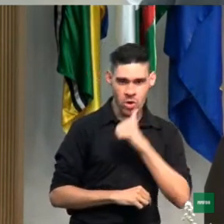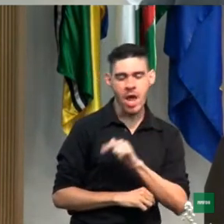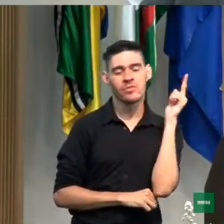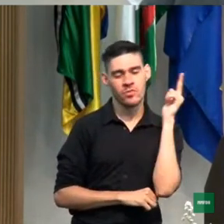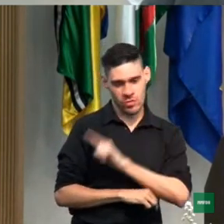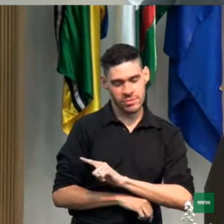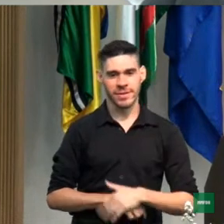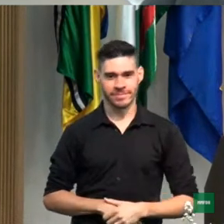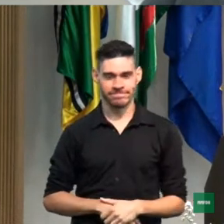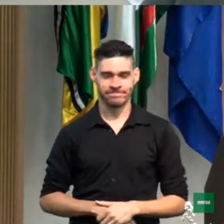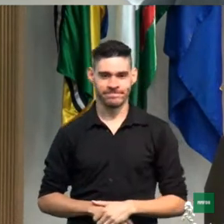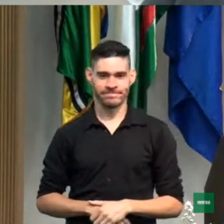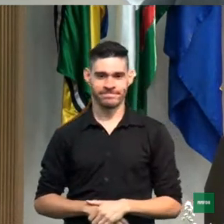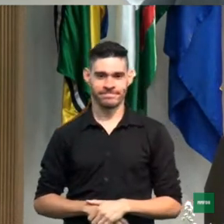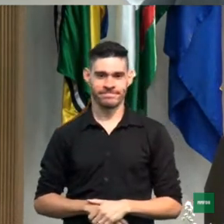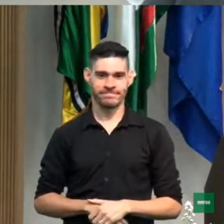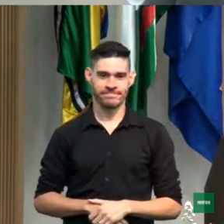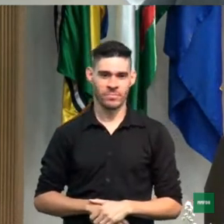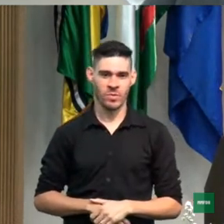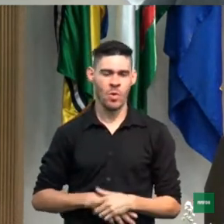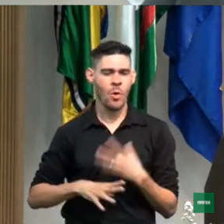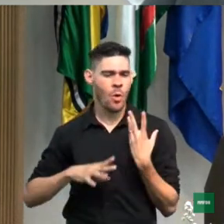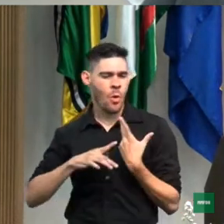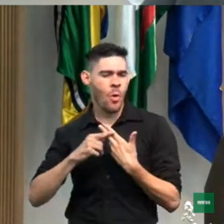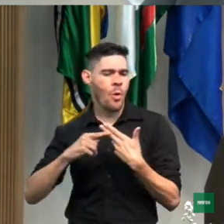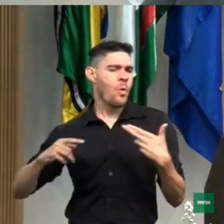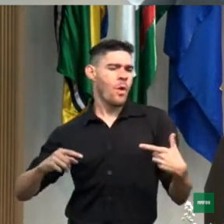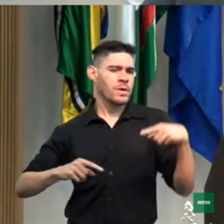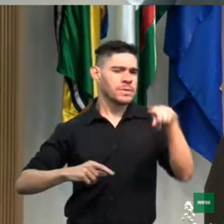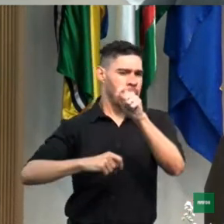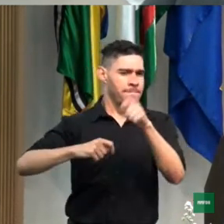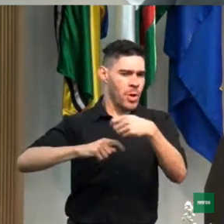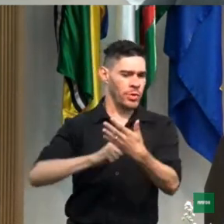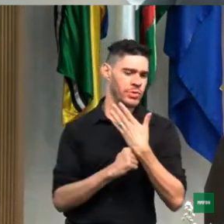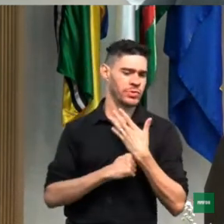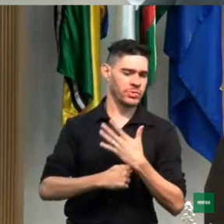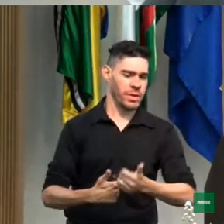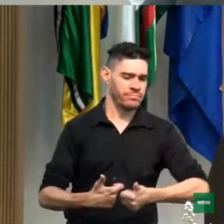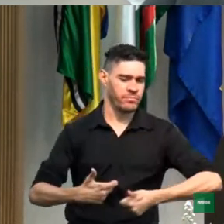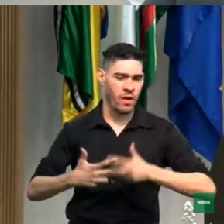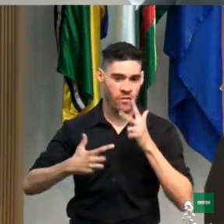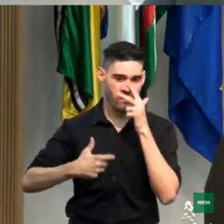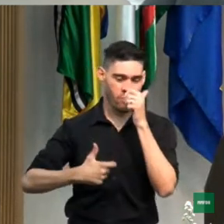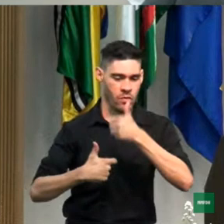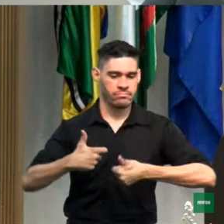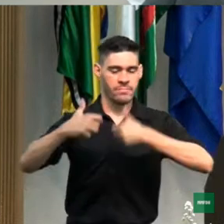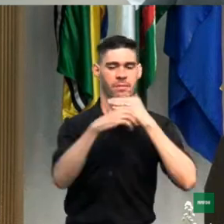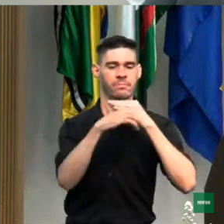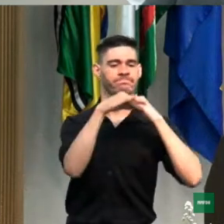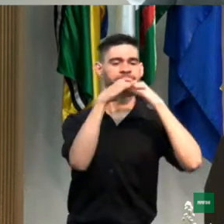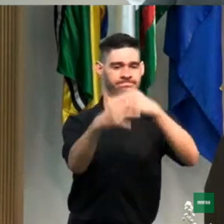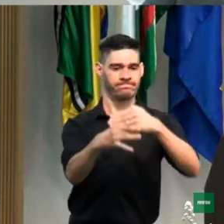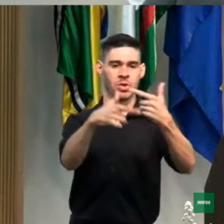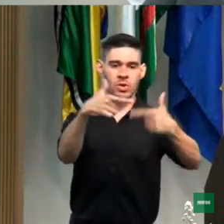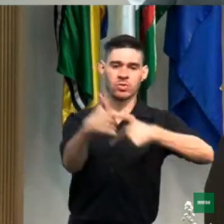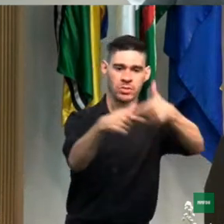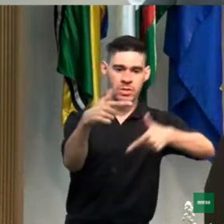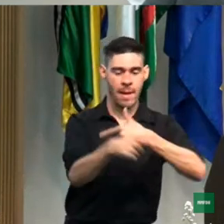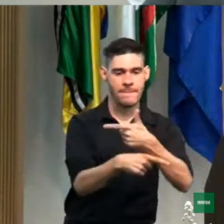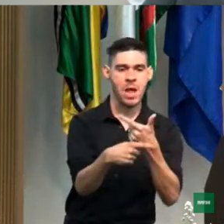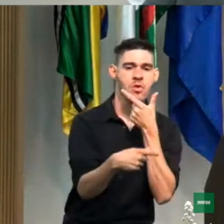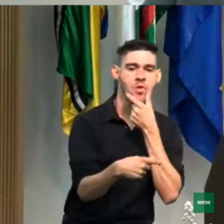Quanta coisa vocês poderiam nos ajudar no fortalecimento da equidade de trabalho entre homens e mulheres, de